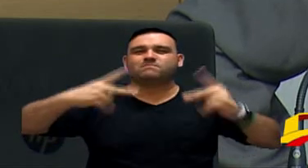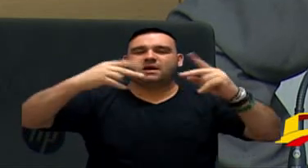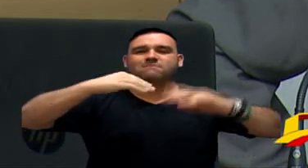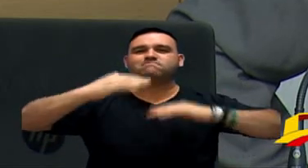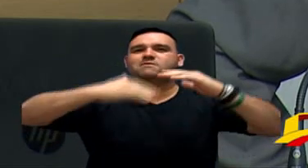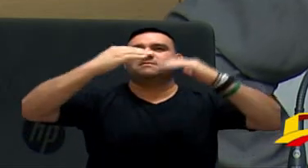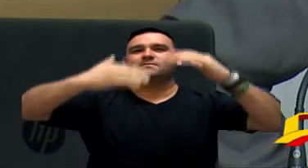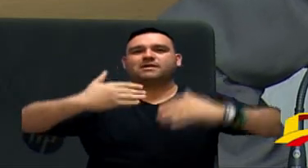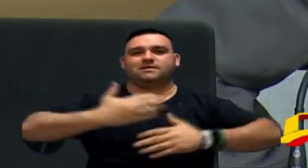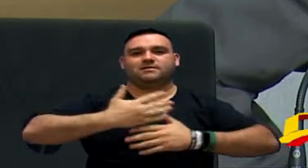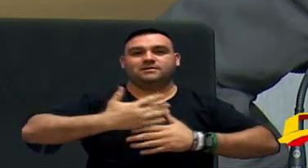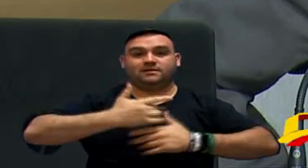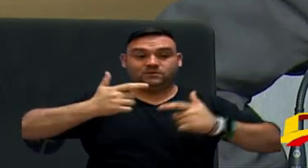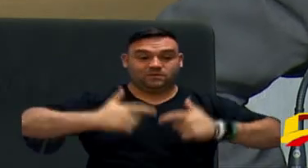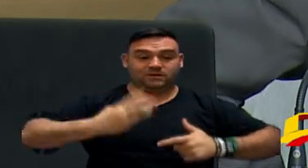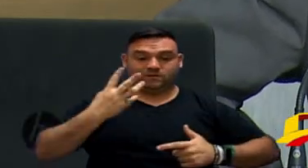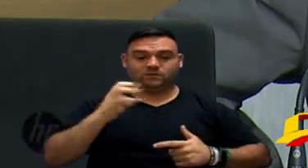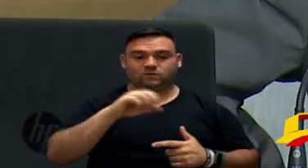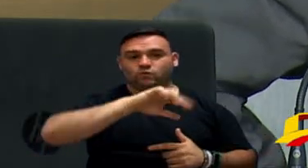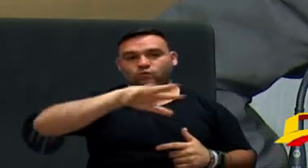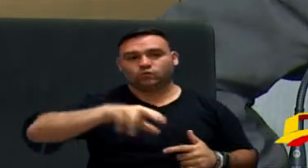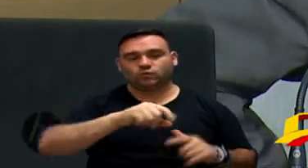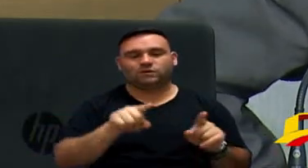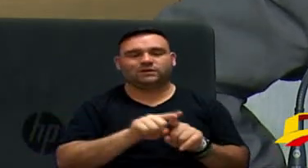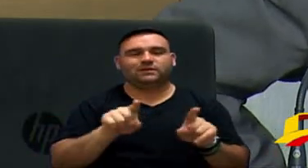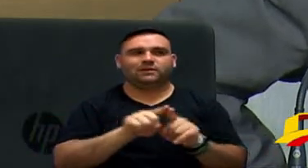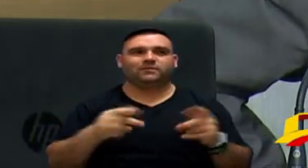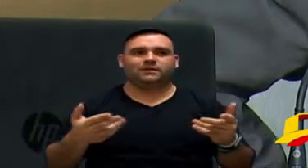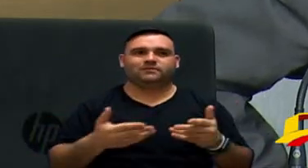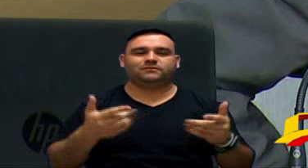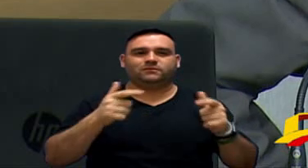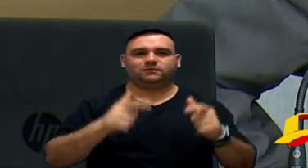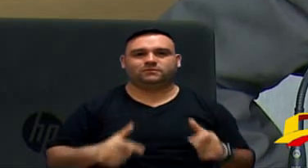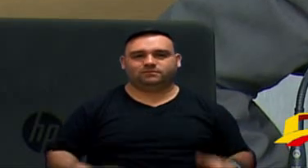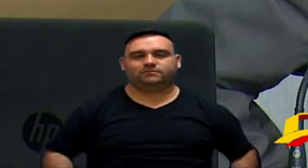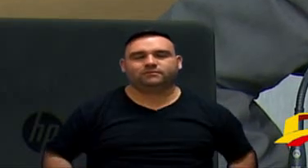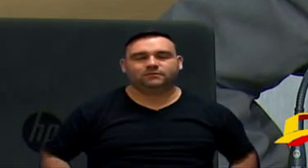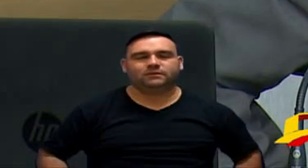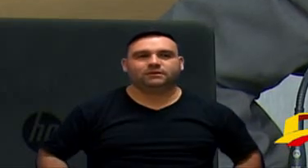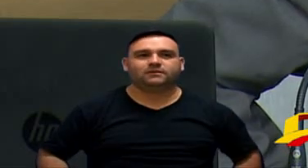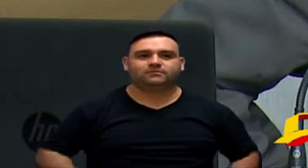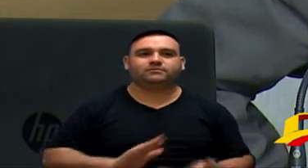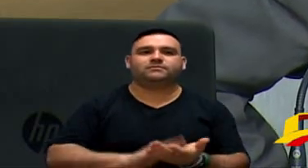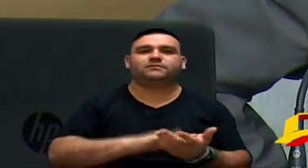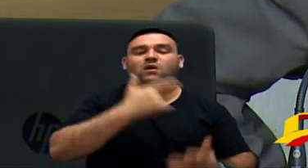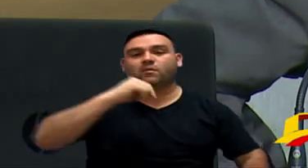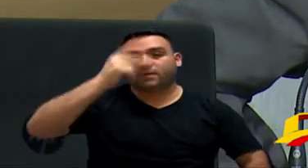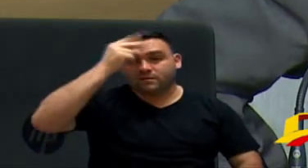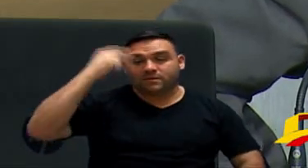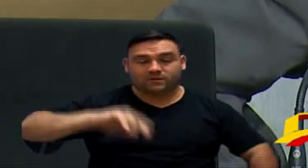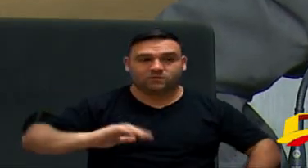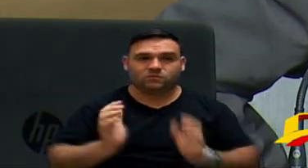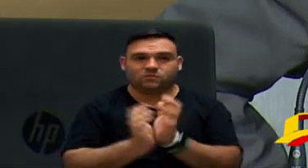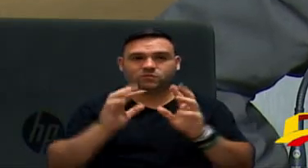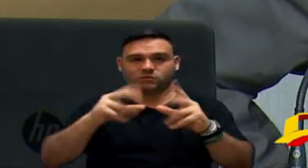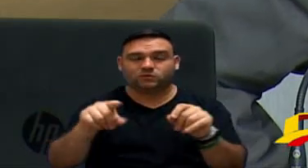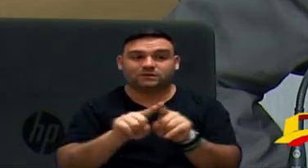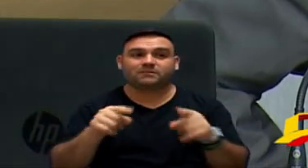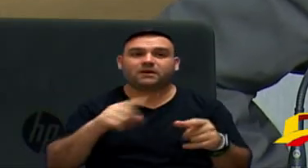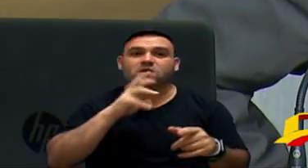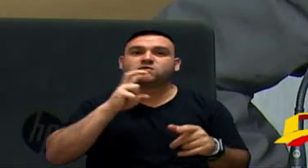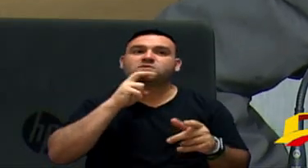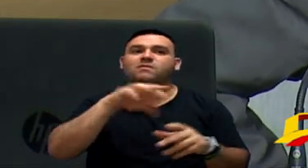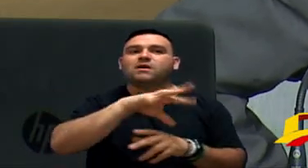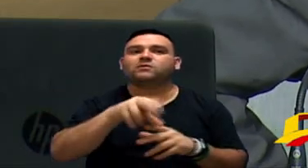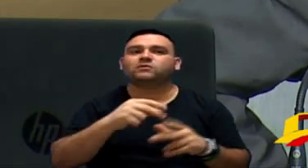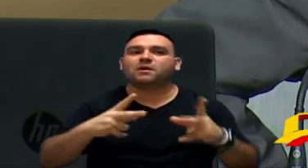da Aparecidinha em toda essa região aqui da do Alto da Boa Vista Parabéns ao prefeito a toda sua equipe parabéns a cidade de Sorocaba